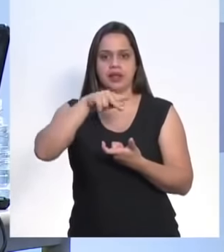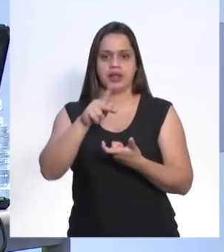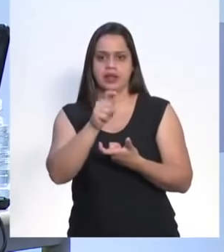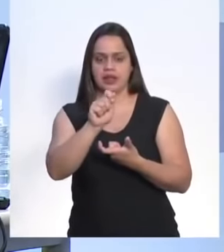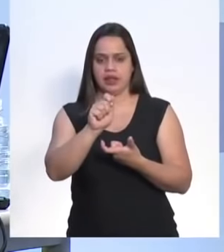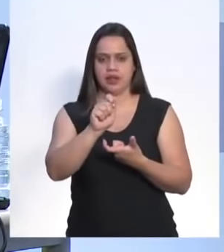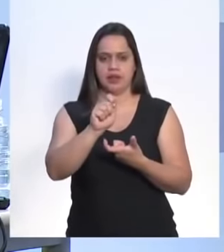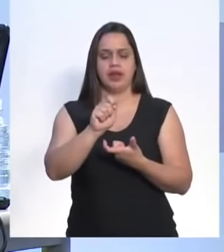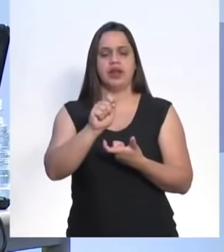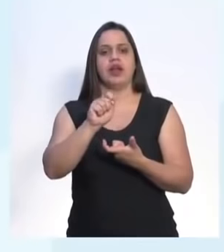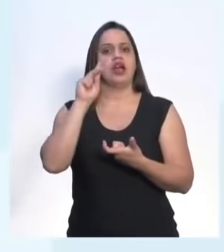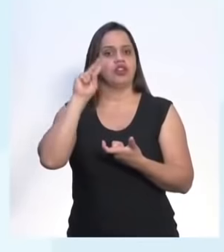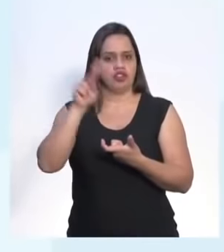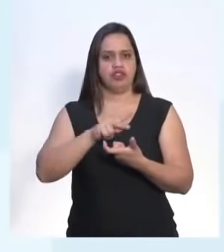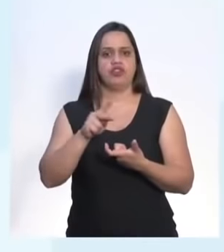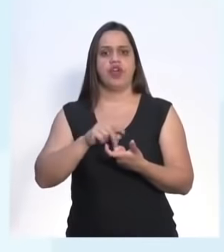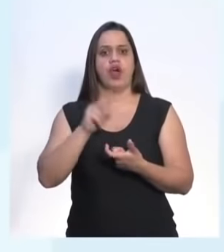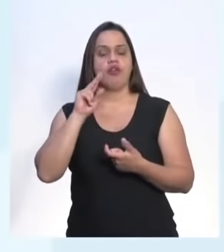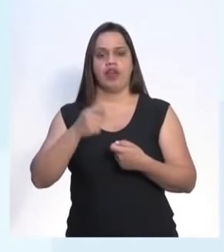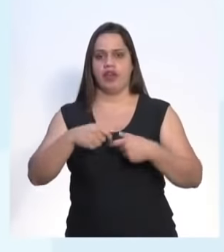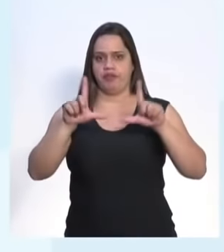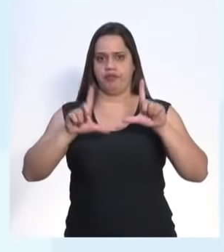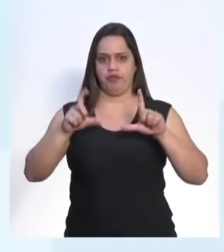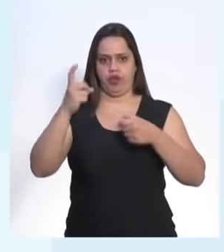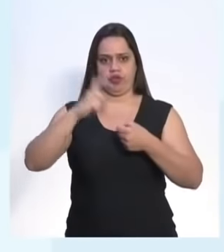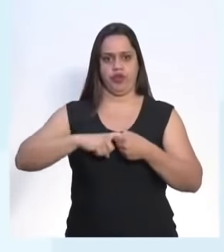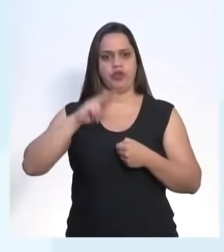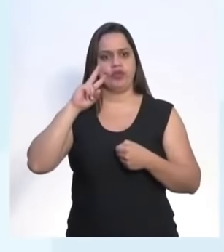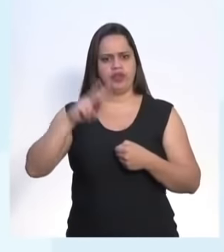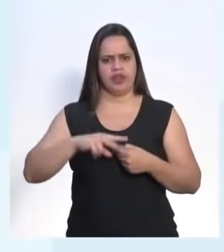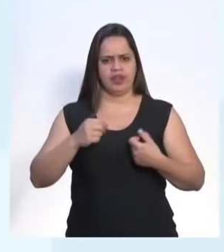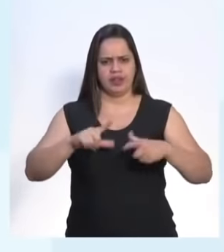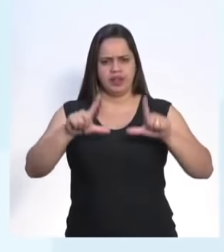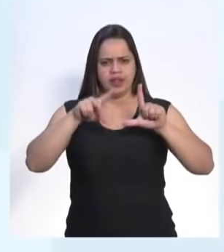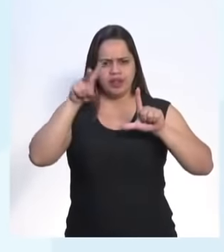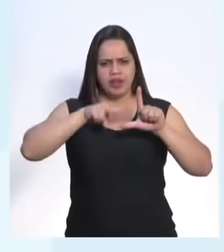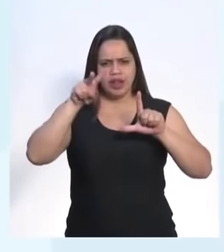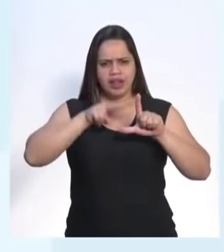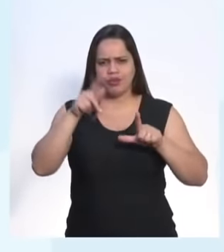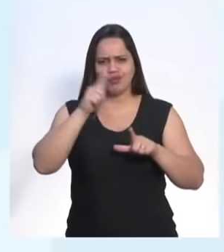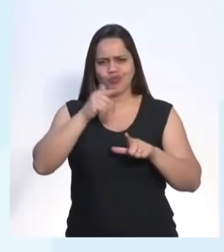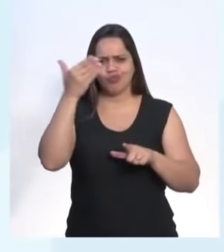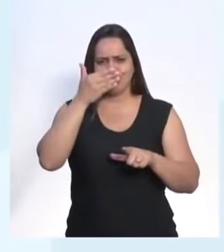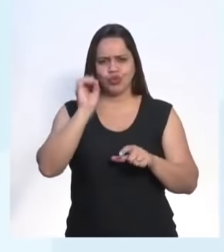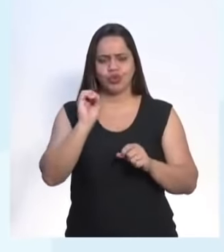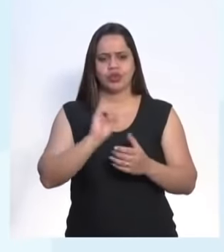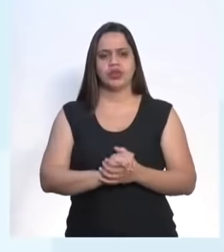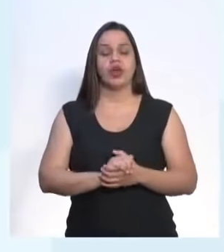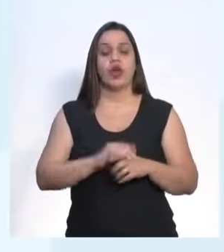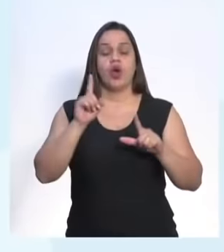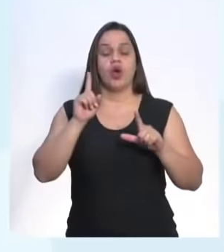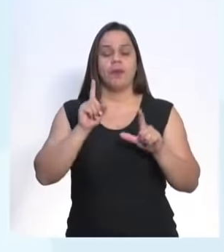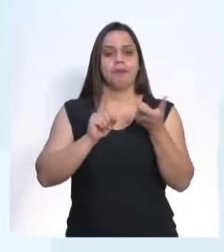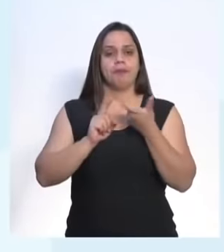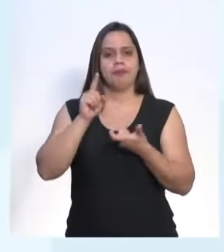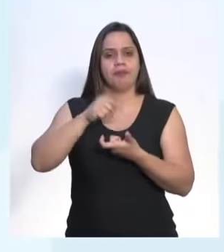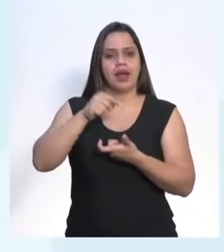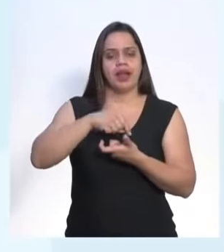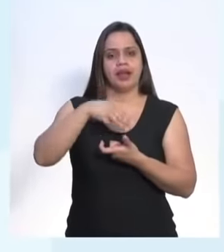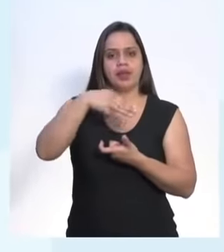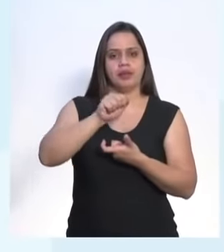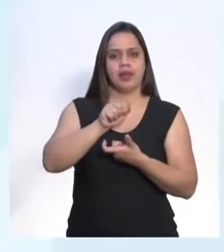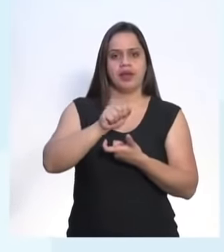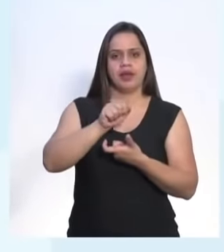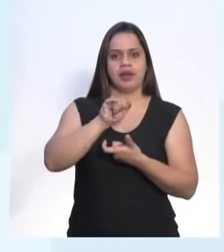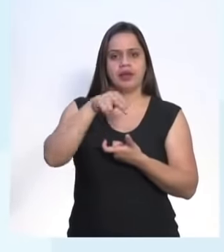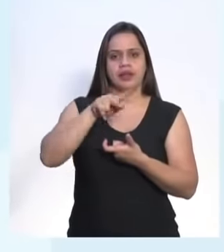ver? Deixa eu voltar aqui. Ó. É que tá horrível para ler aqui para mim. O maninha, que mais que tem? O